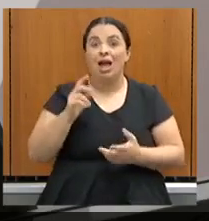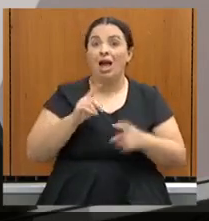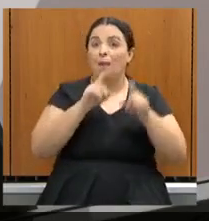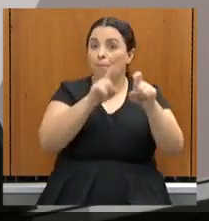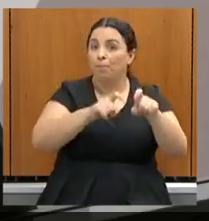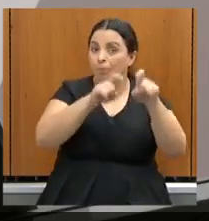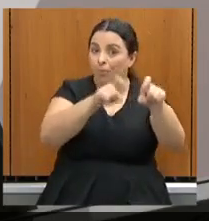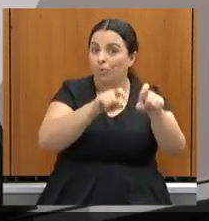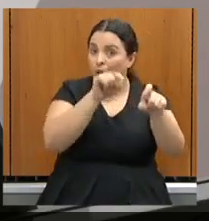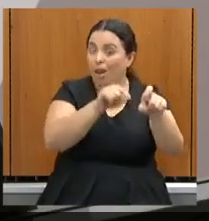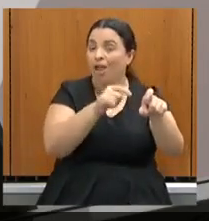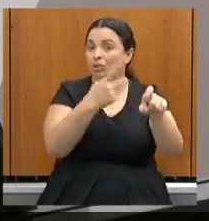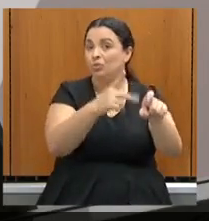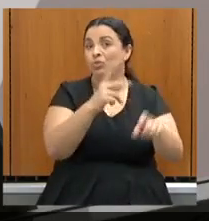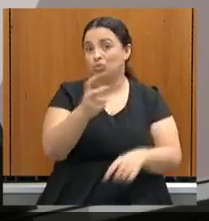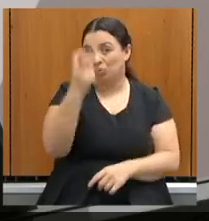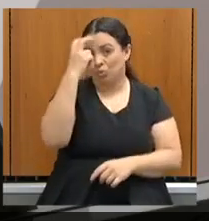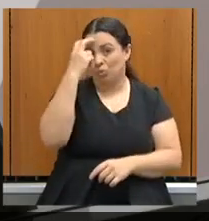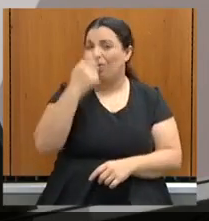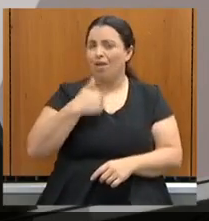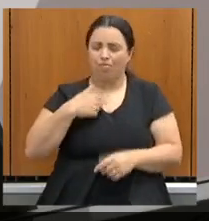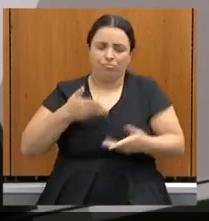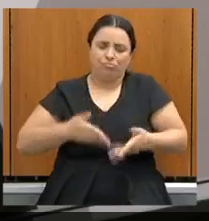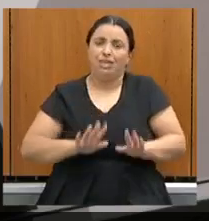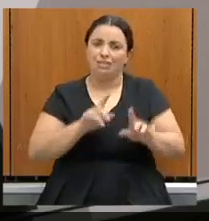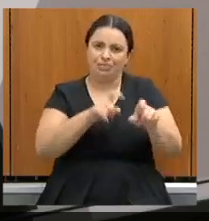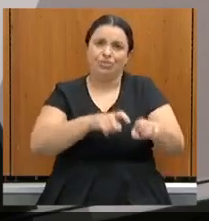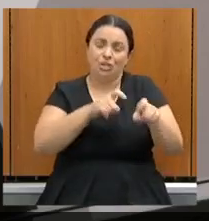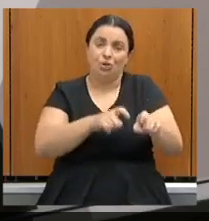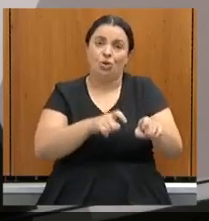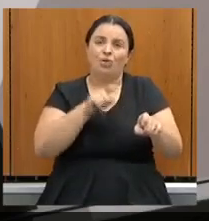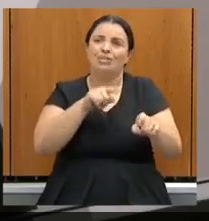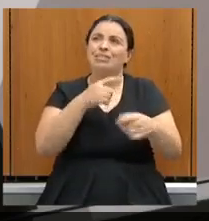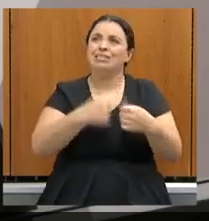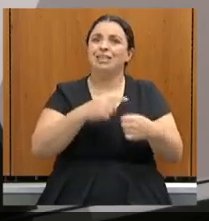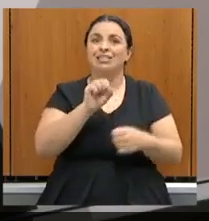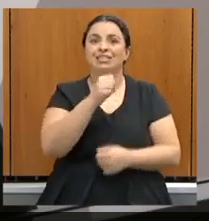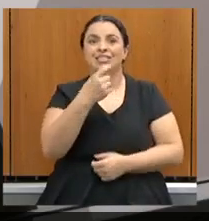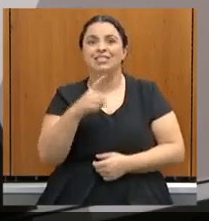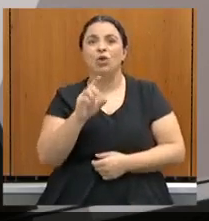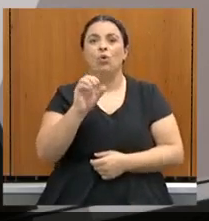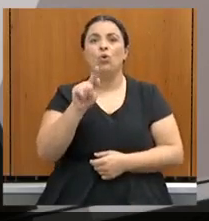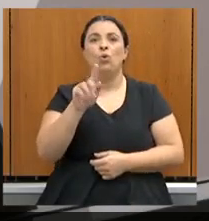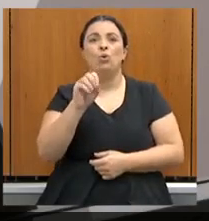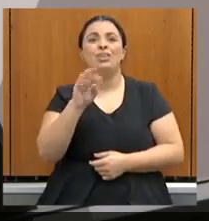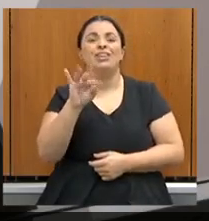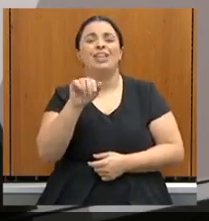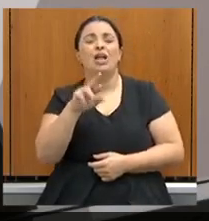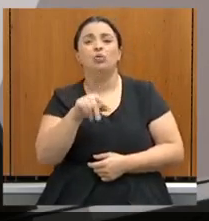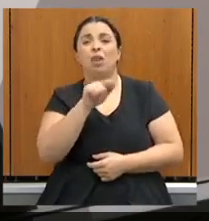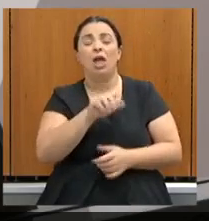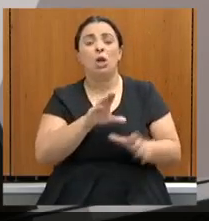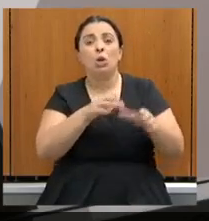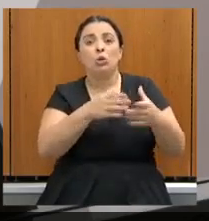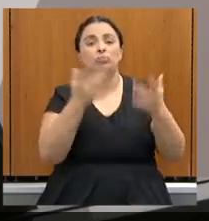sou do interior, e no meu interior, em São Gotardo, não temos, por exemplo, o grupo de teatro, nós não temos